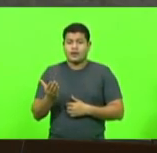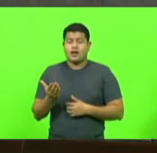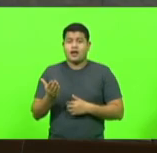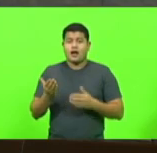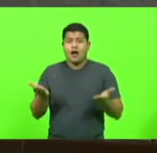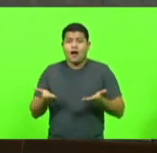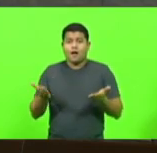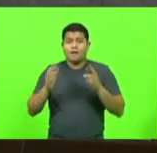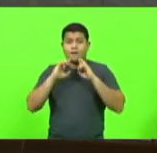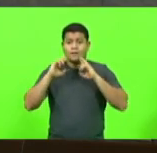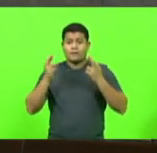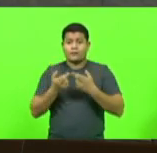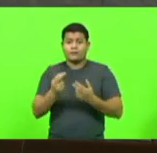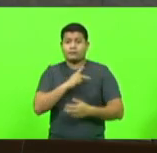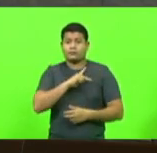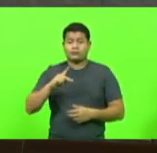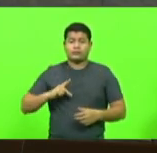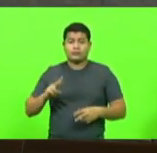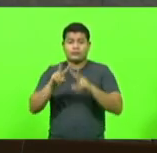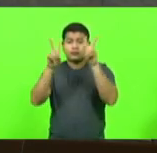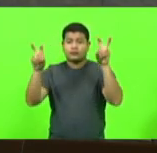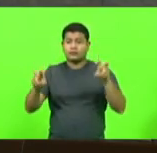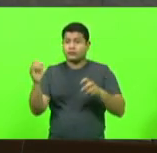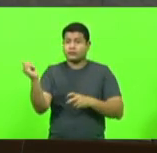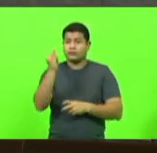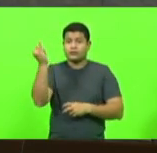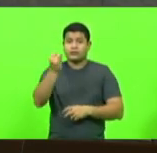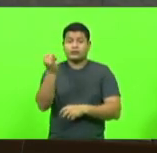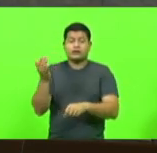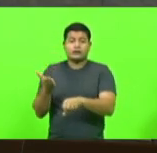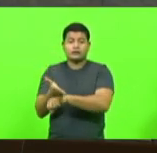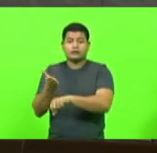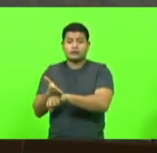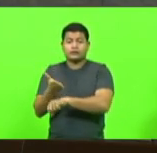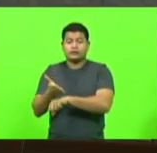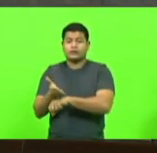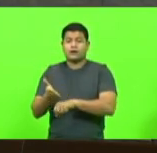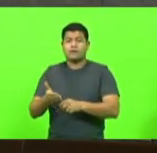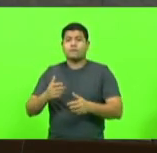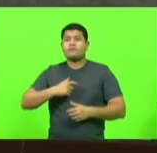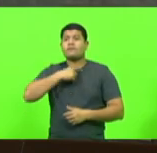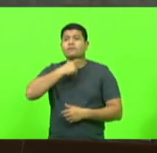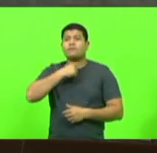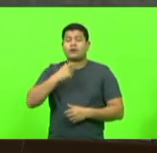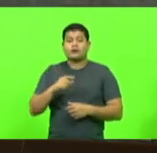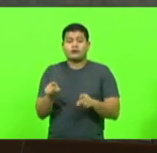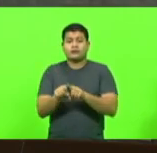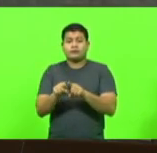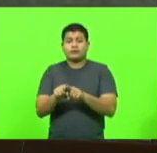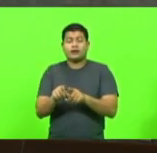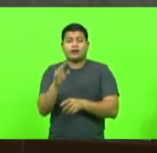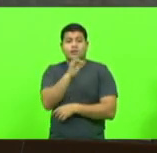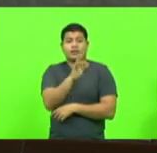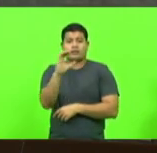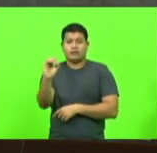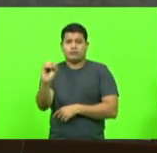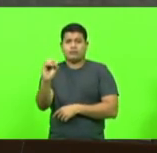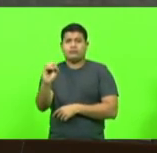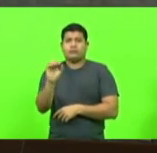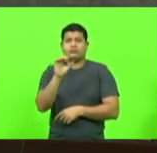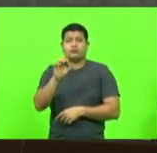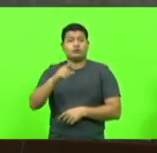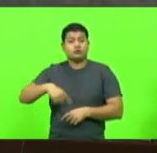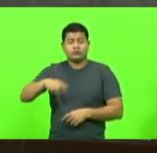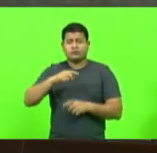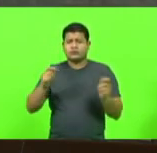teve como o tema a importância da intervenção especializada de fonoaudiologia e terapia ocupacional. Mas nós poderíamos